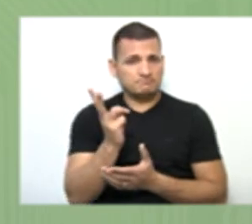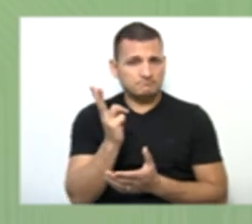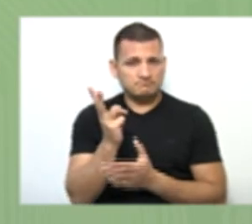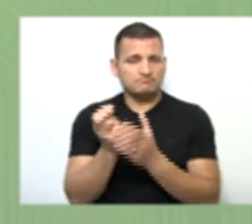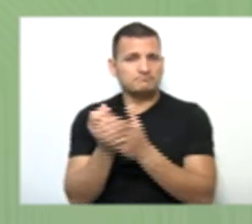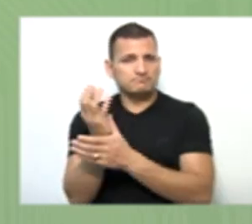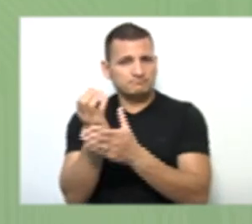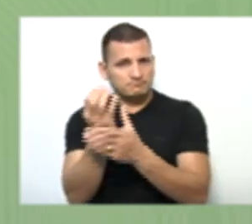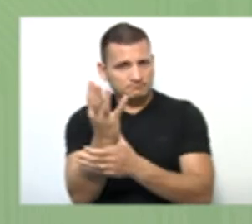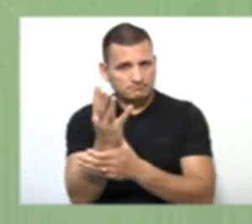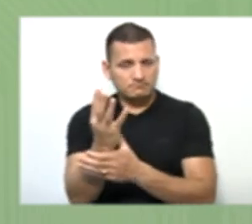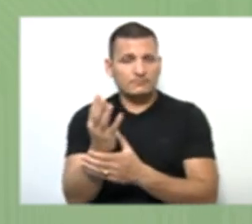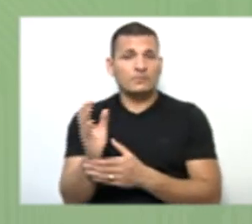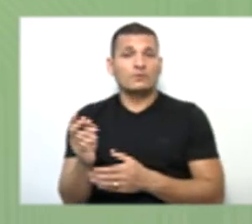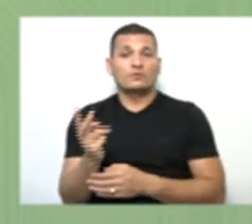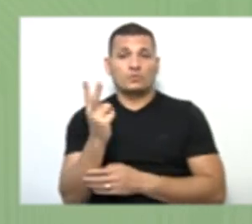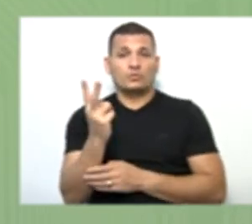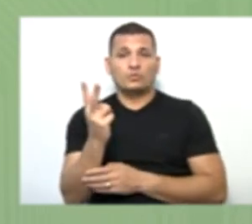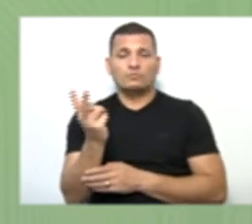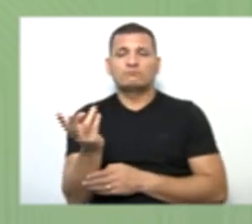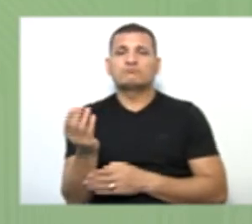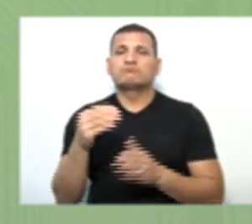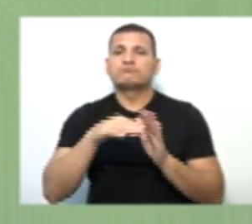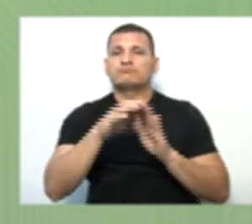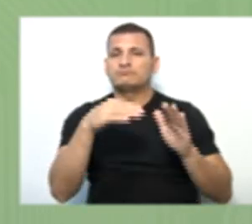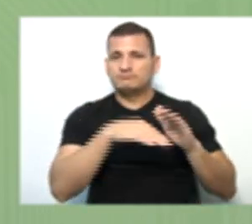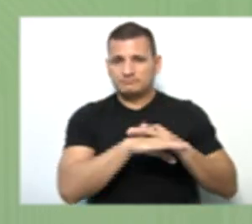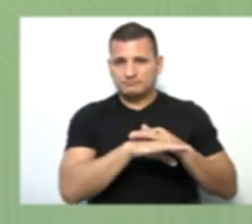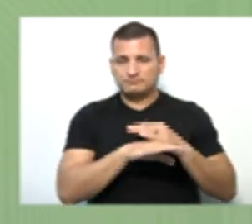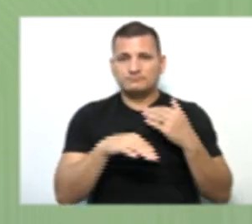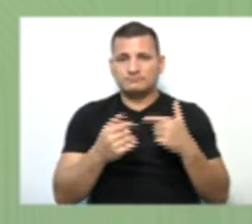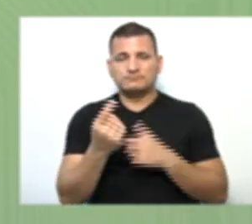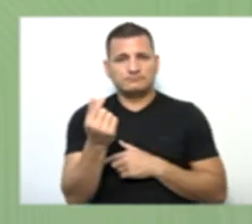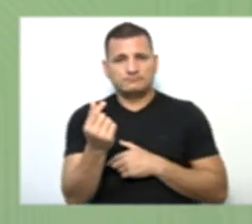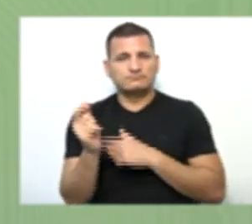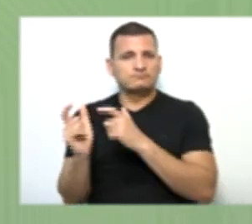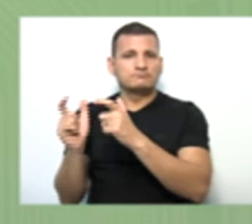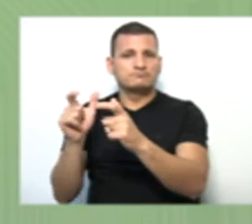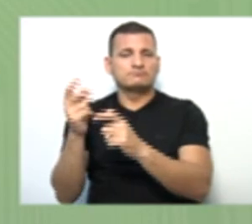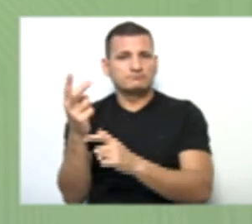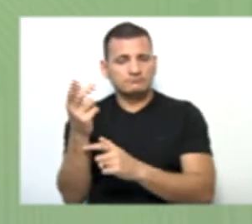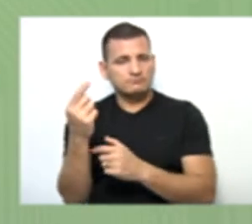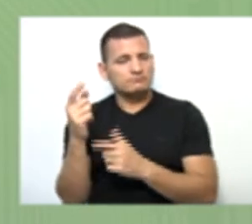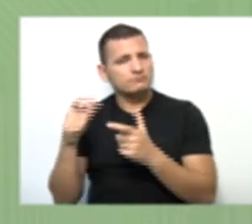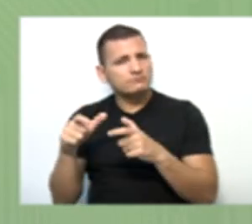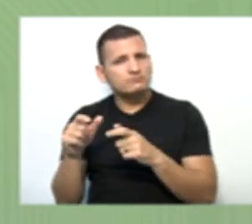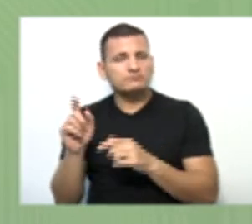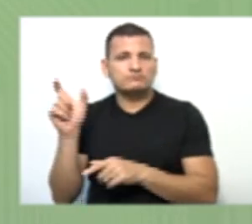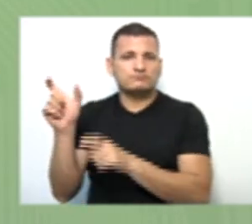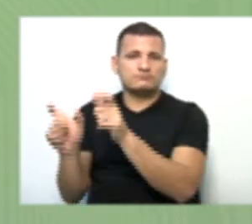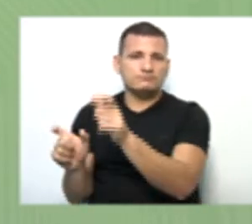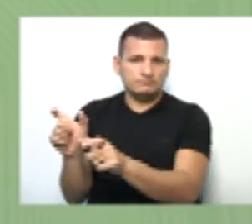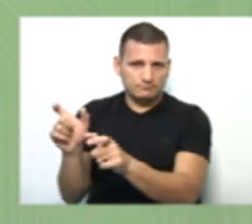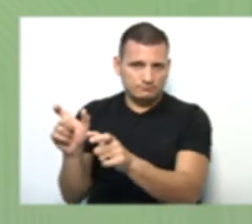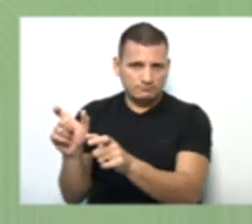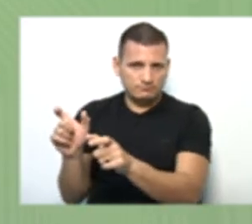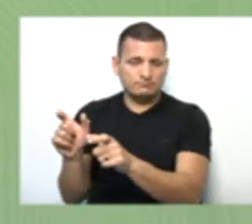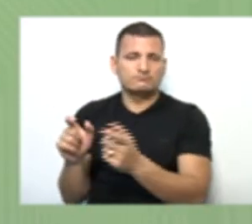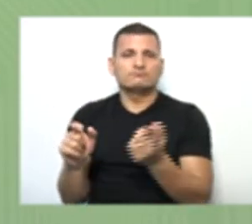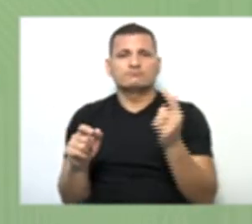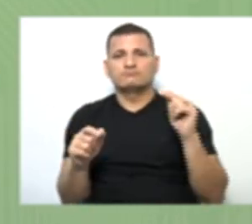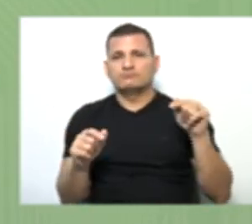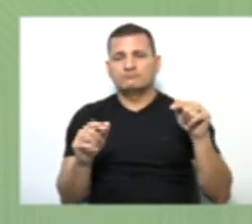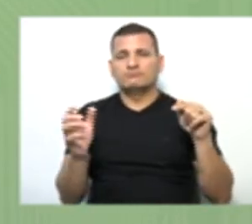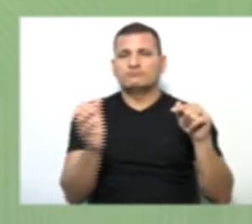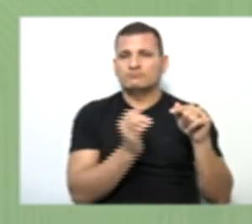e dois destinos. Então o dinheiro saiu de dois lugares. Quais são esses dois lugares? Clientes e conta a receber,